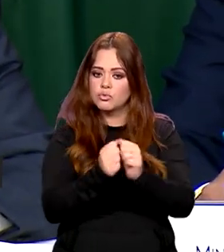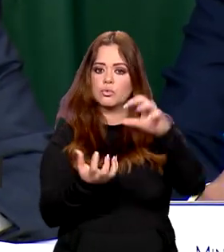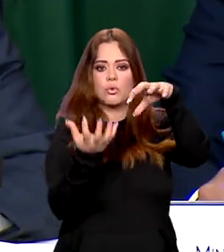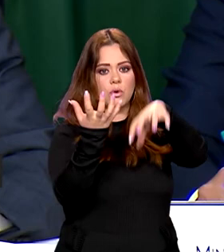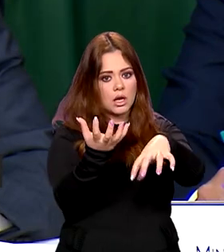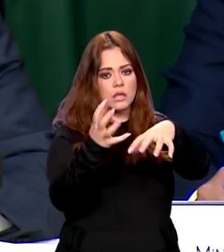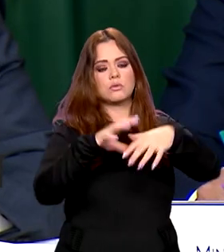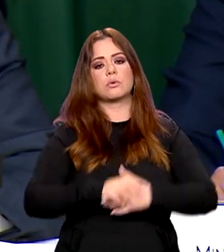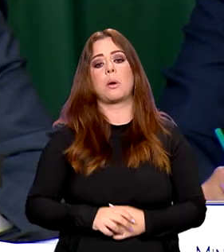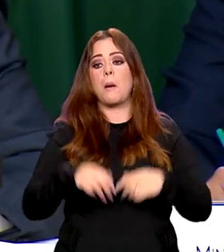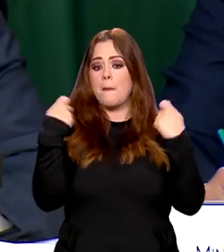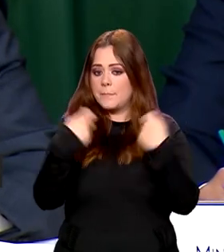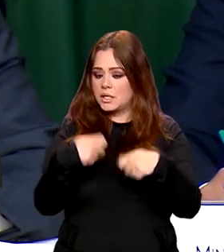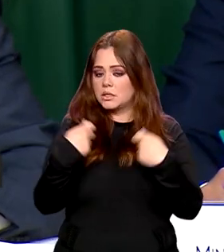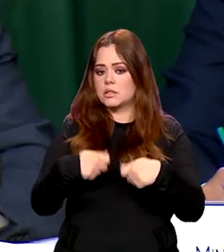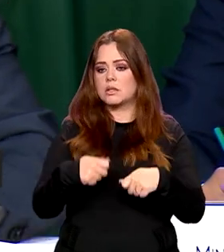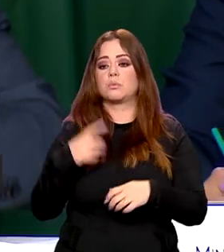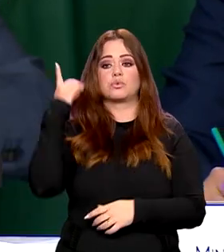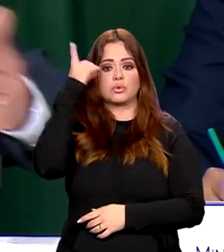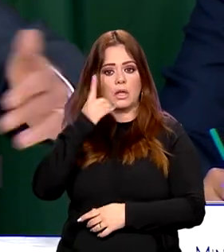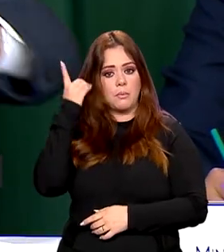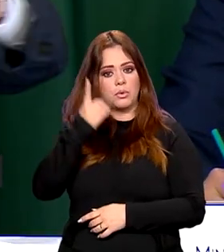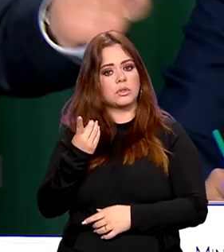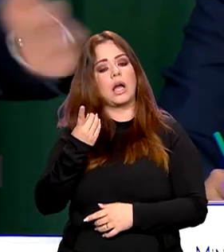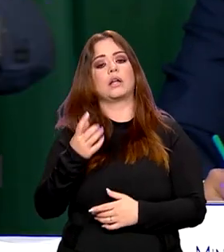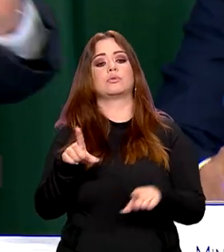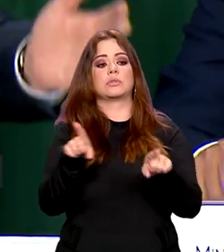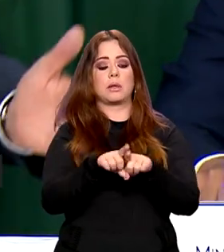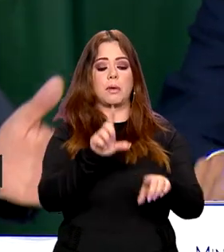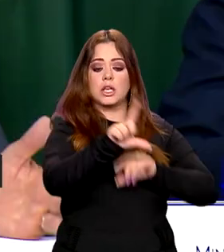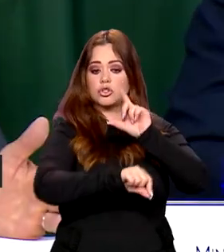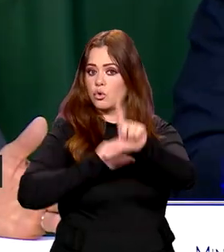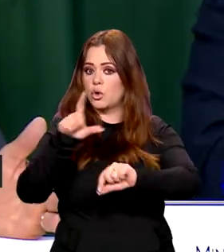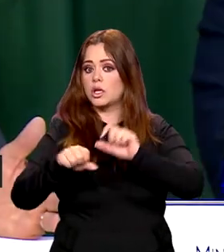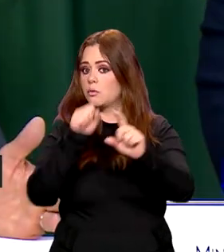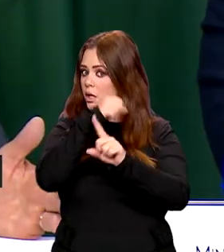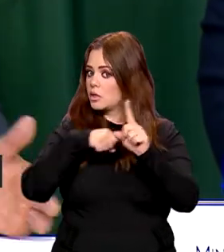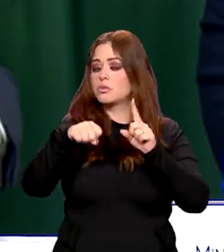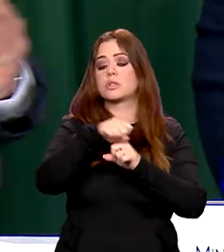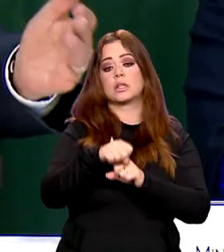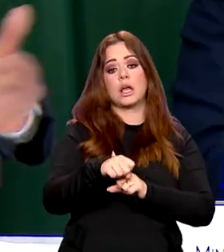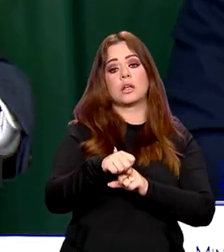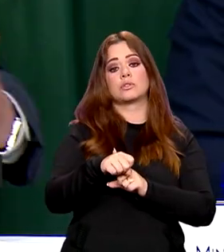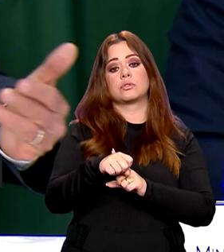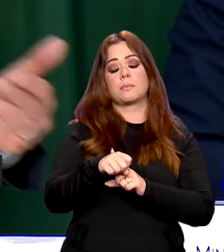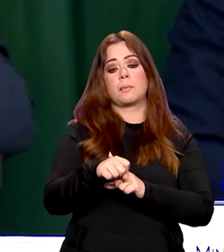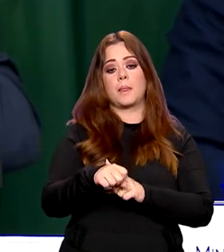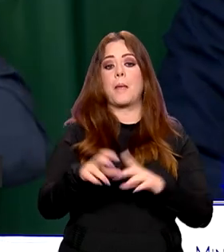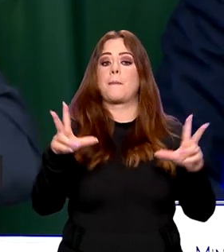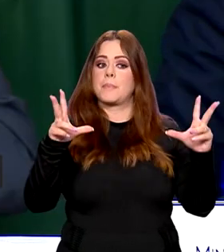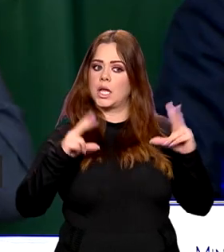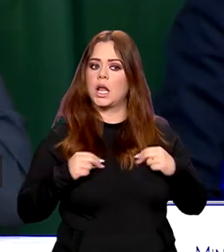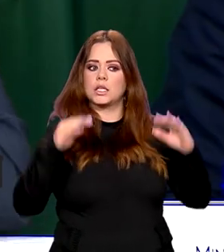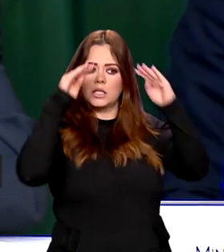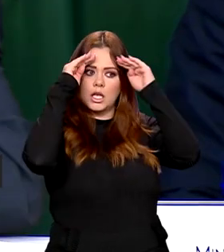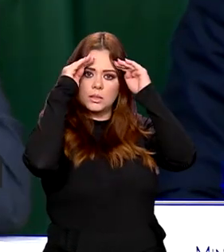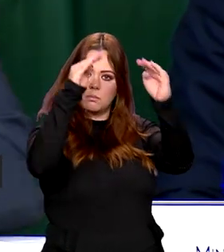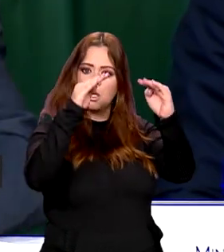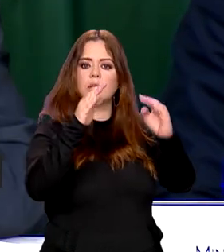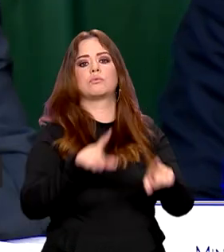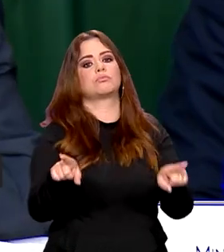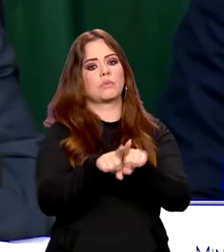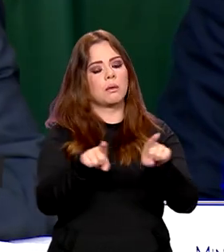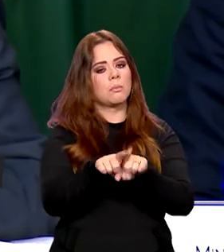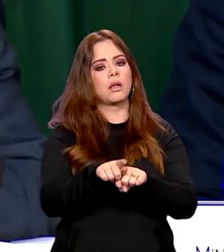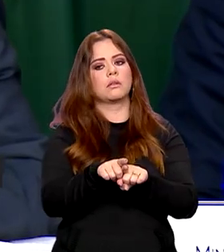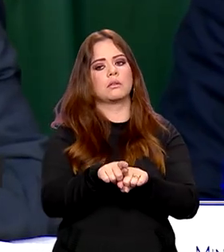Nacional. Os deputados que estão lá, bem ou mal, foram escolhidos pela sociedade brasileira, portanto, merecem tanto respeito quanto eu acho que eu e o